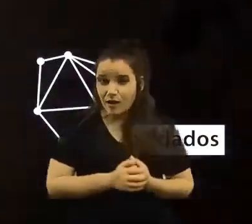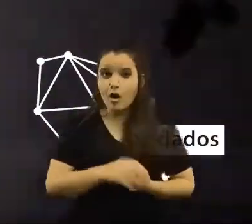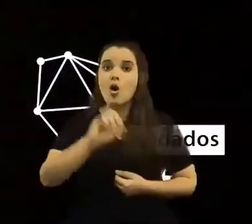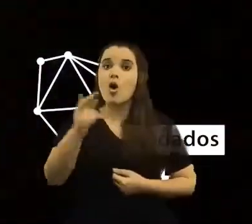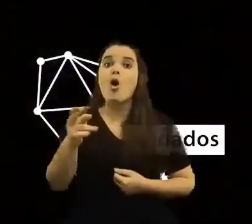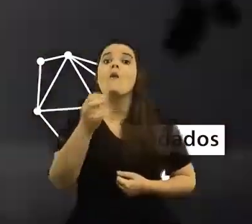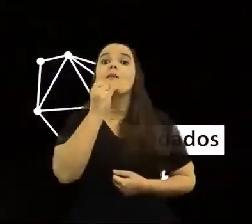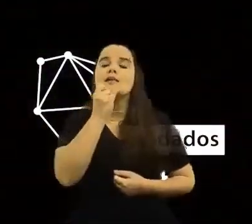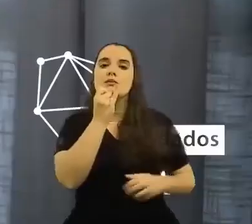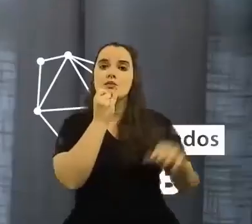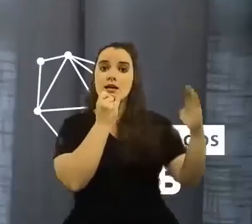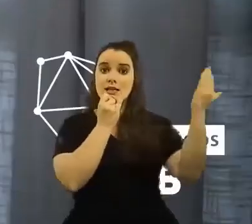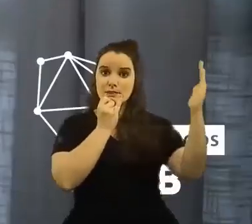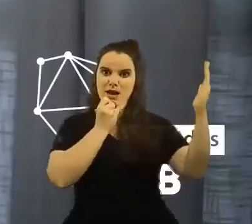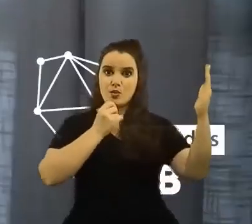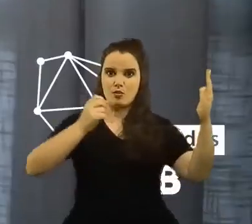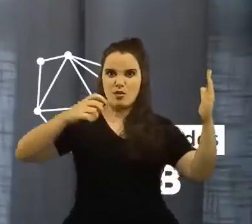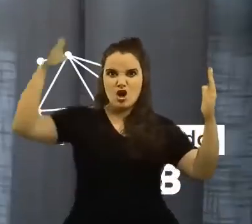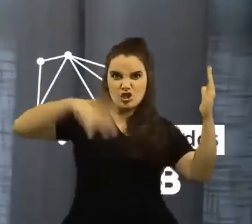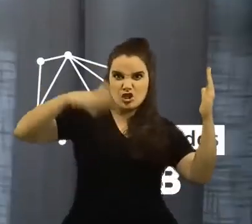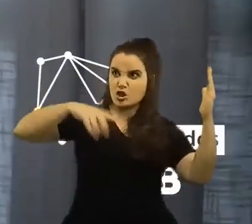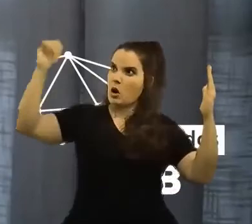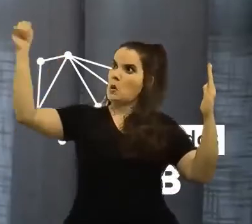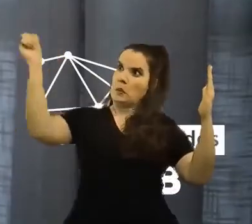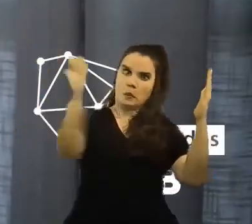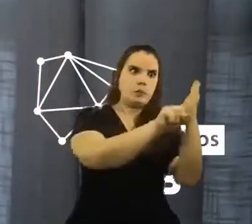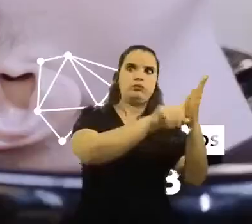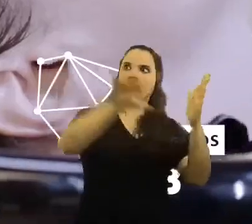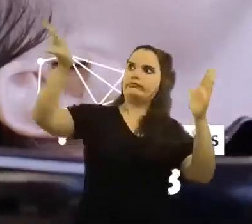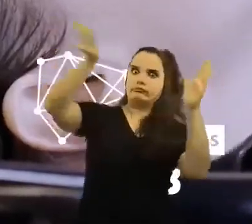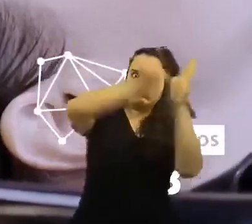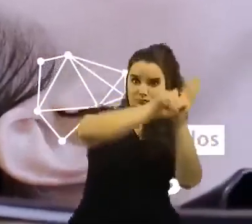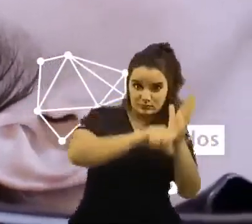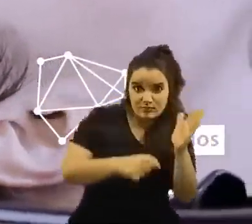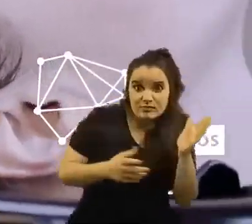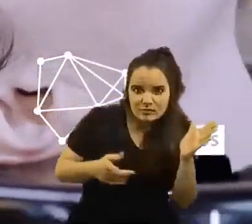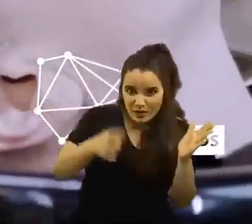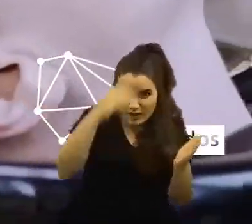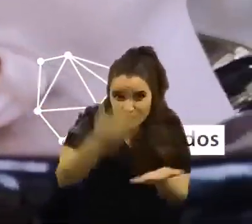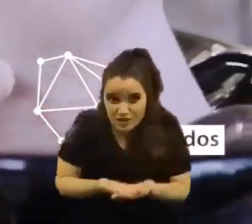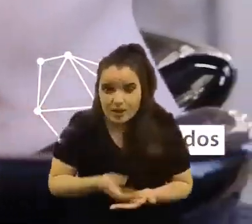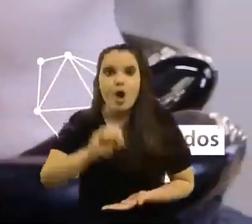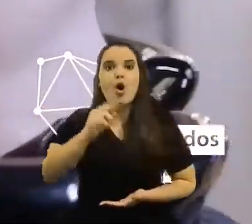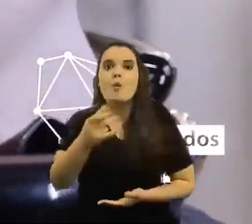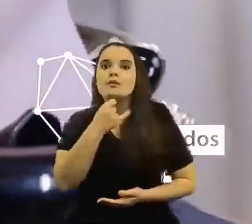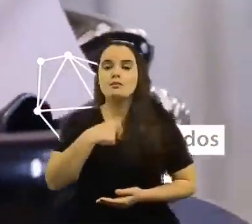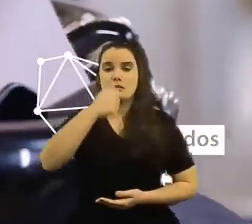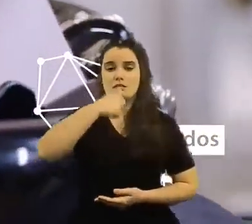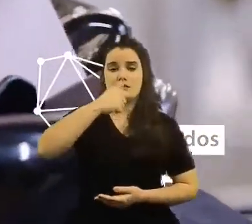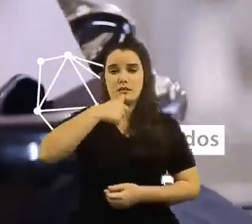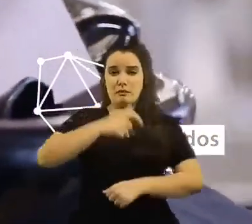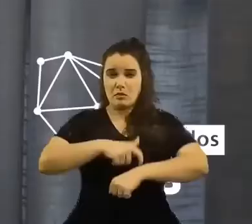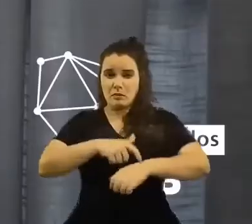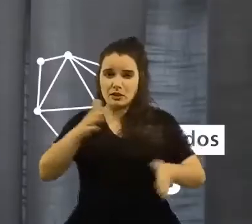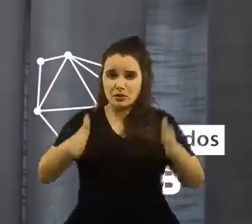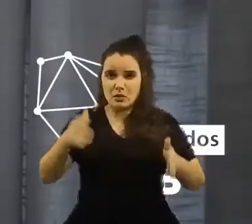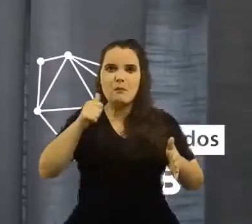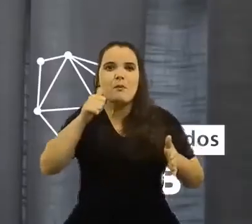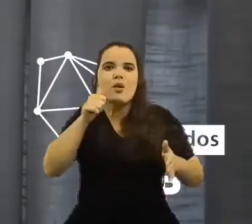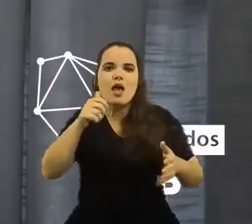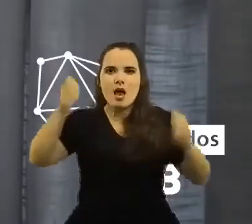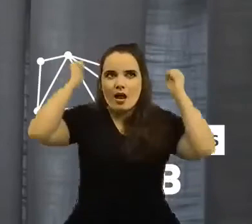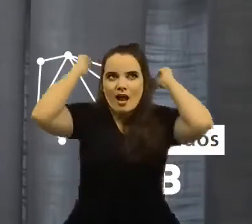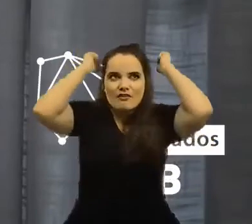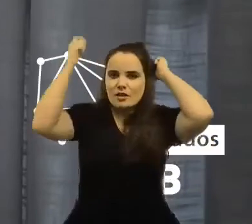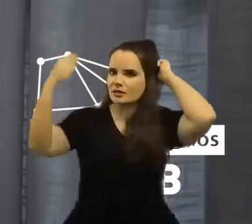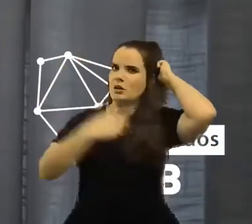durante uma tempestade? Ou ainda, você acha que durante o período menstrual mulheres não deveriam lavar o cabelo? Eu sou Chay